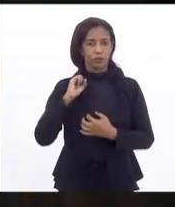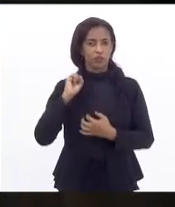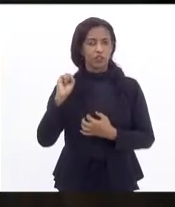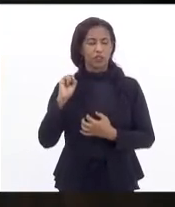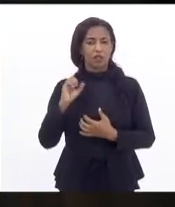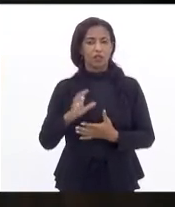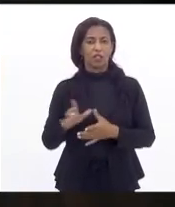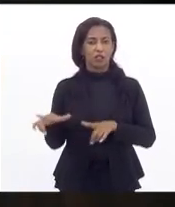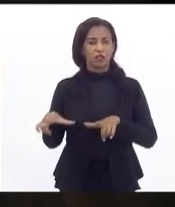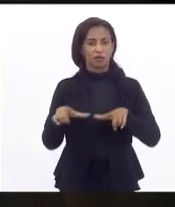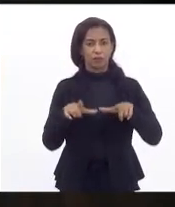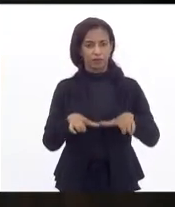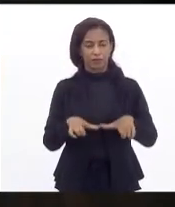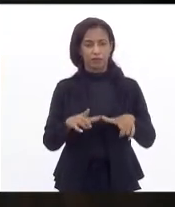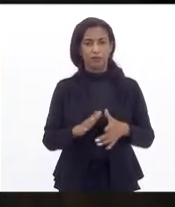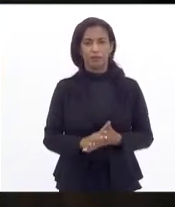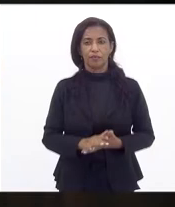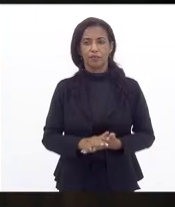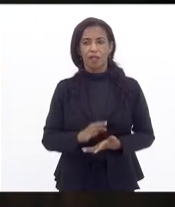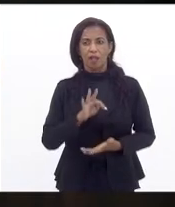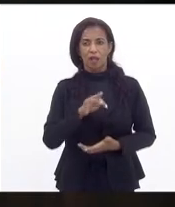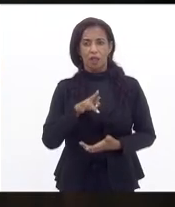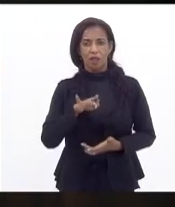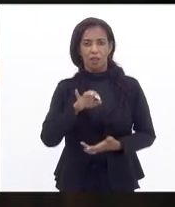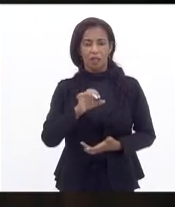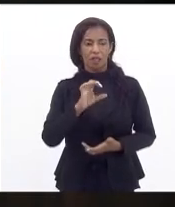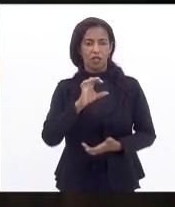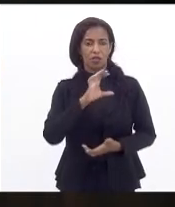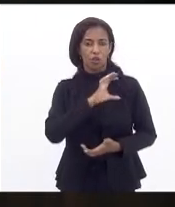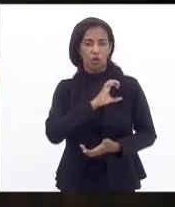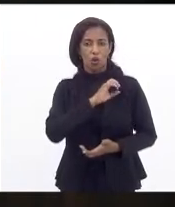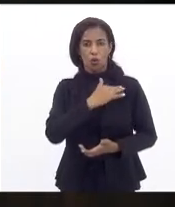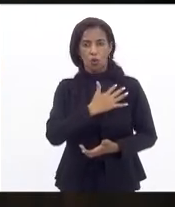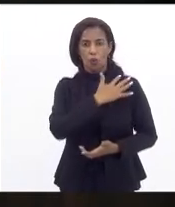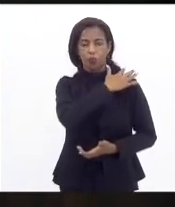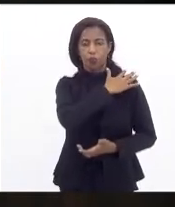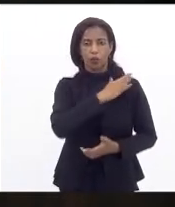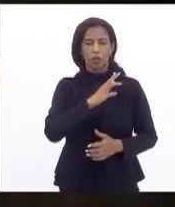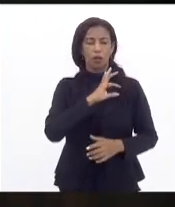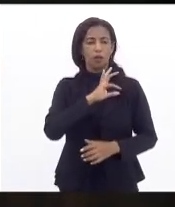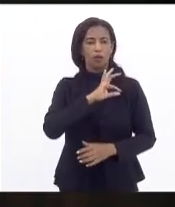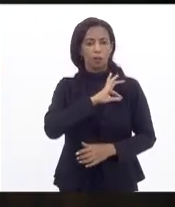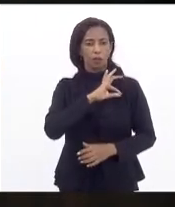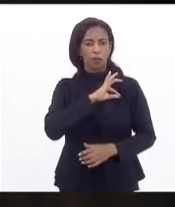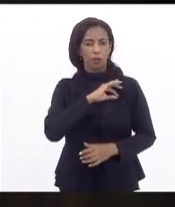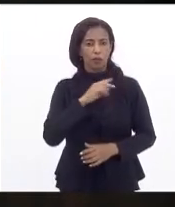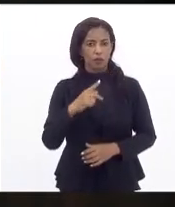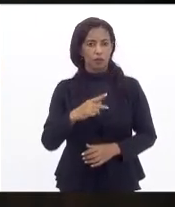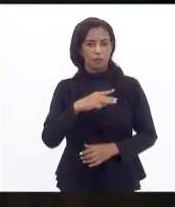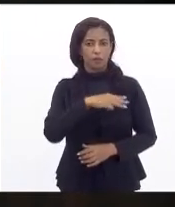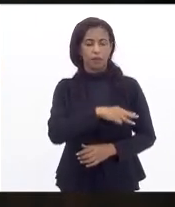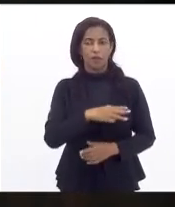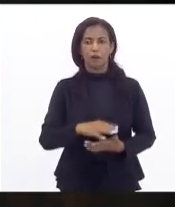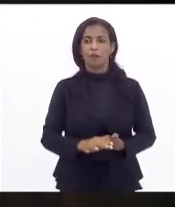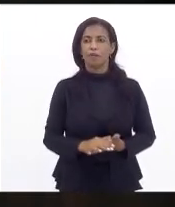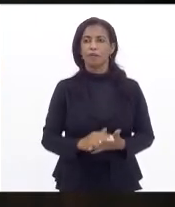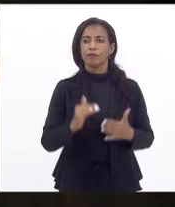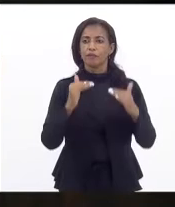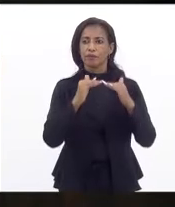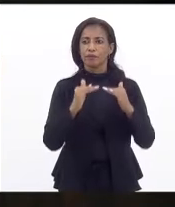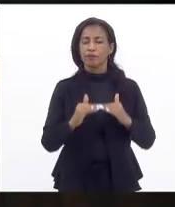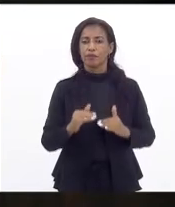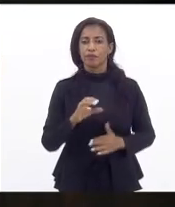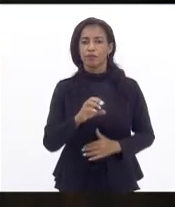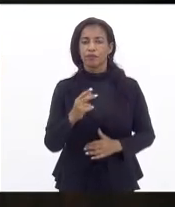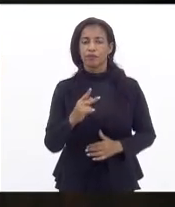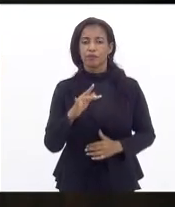Ângelo Barbosa Castro, tenente-coronel da Polícia Militar do Estado do Rio de Janeiro. Parecer da Comissão de Normas Internas. Proposições externas, favorável, deputado Chico